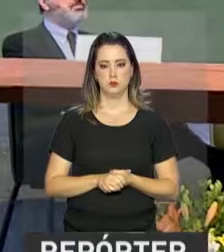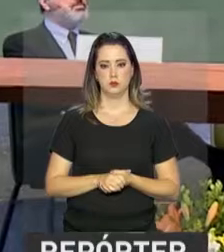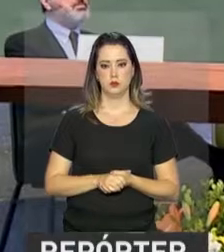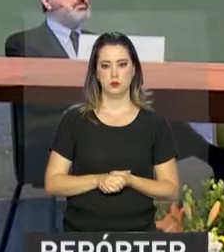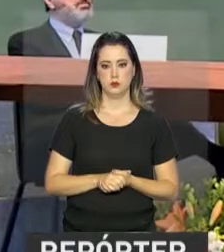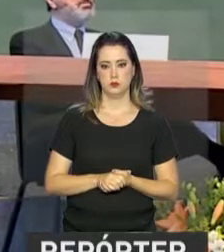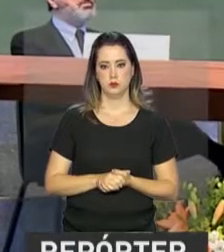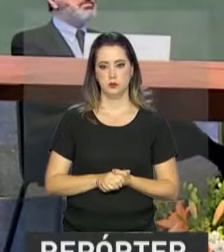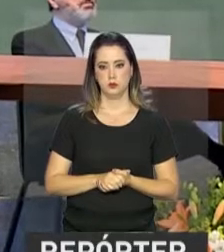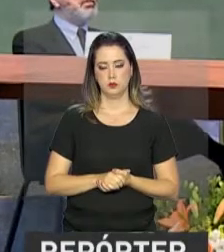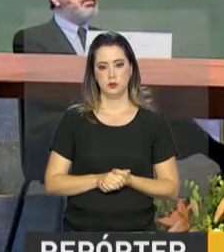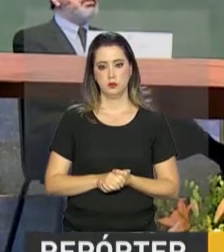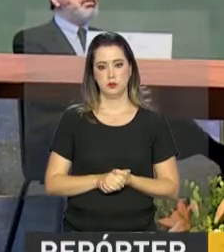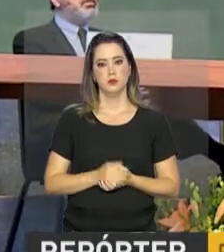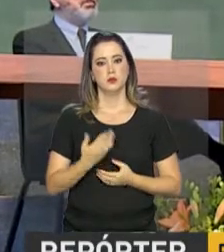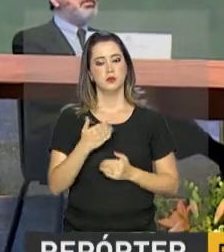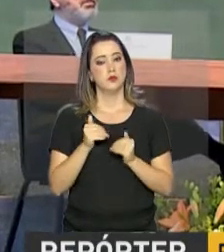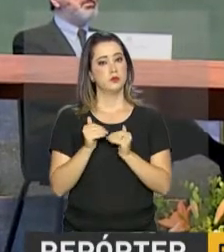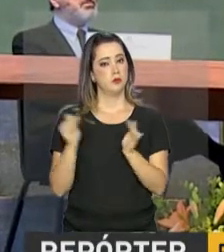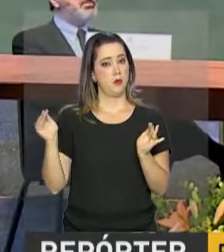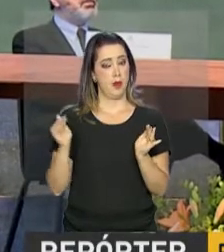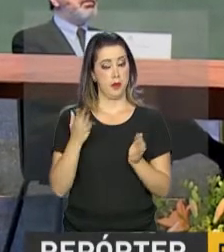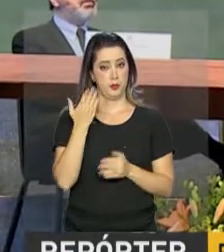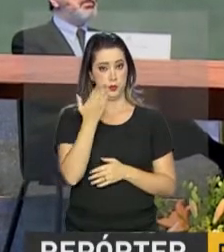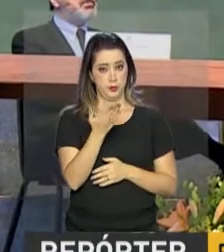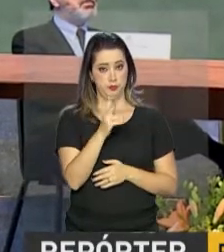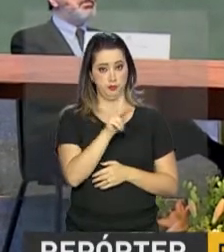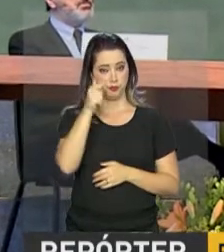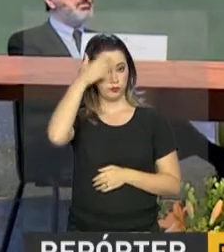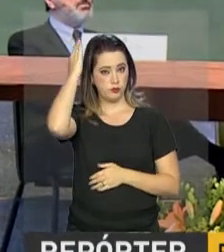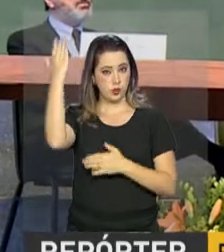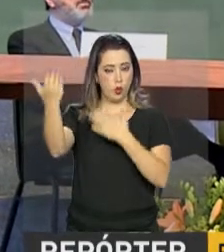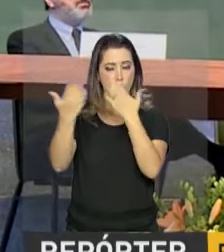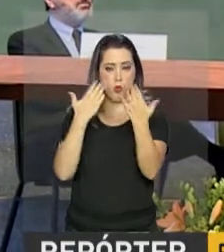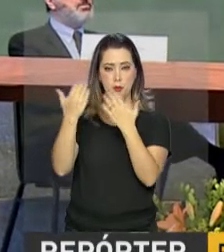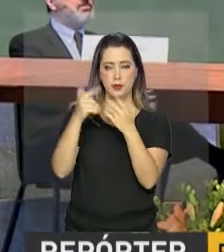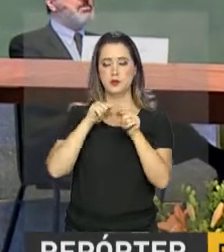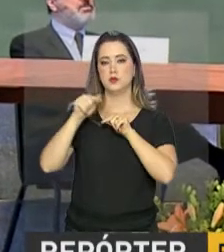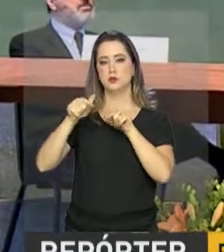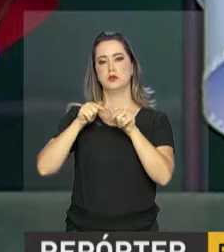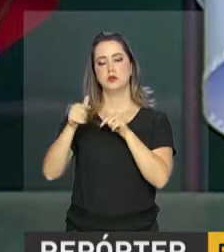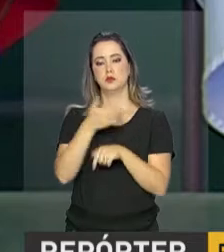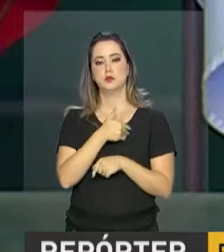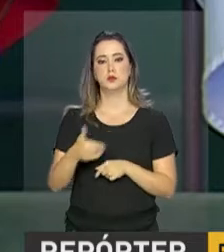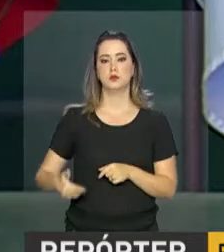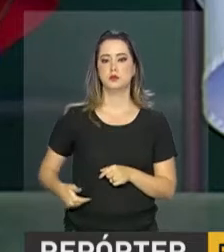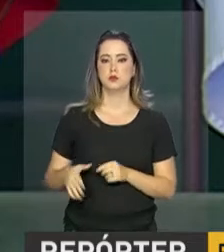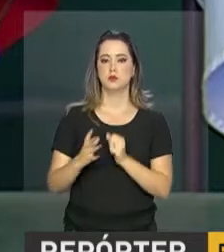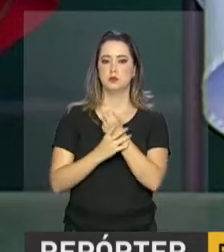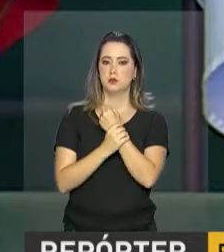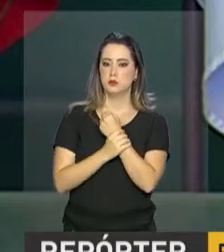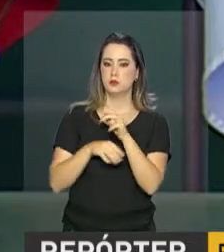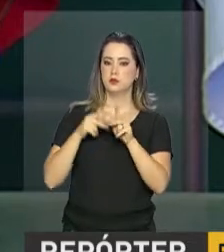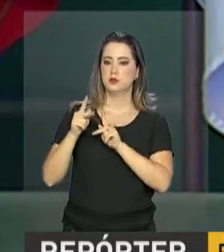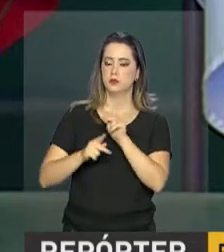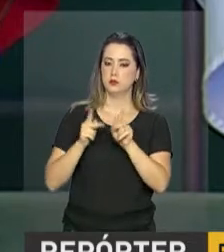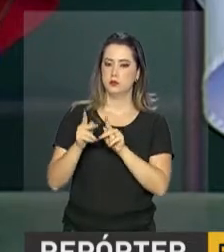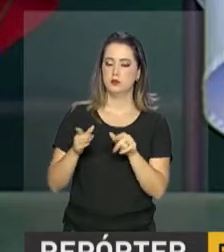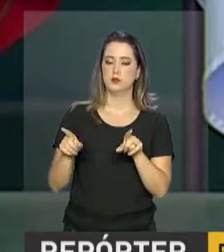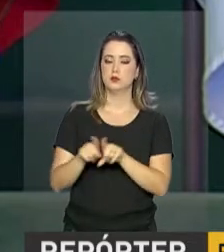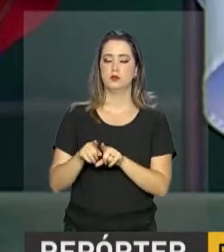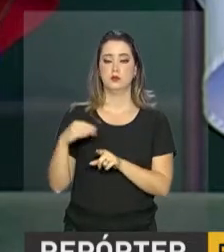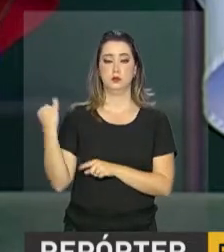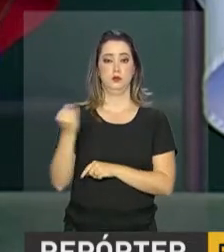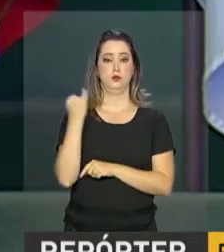na abertura do evento o presidente michel temer fez um balanço das ações do governo na área de segurança pública e